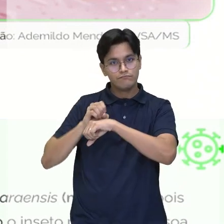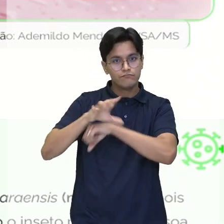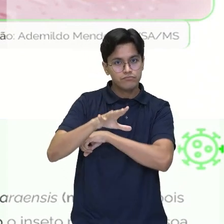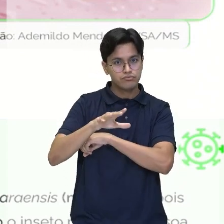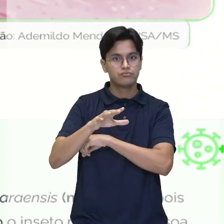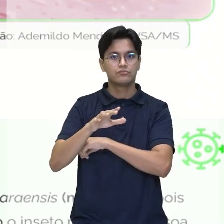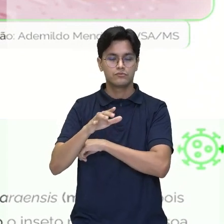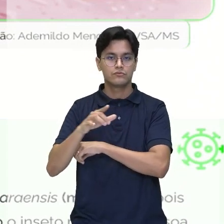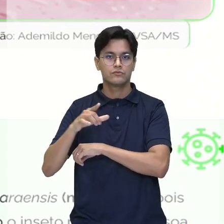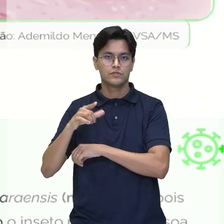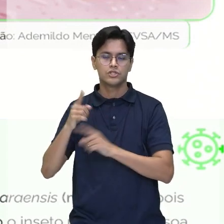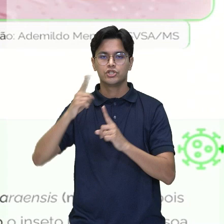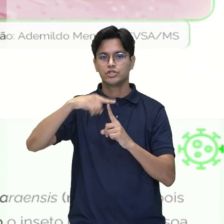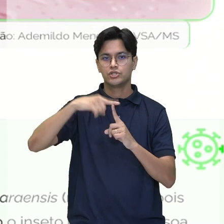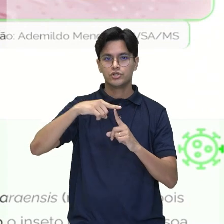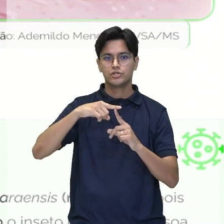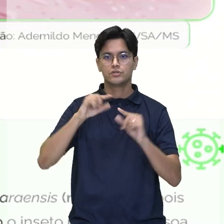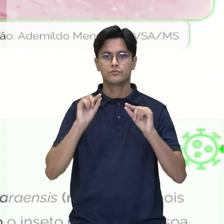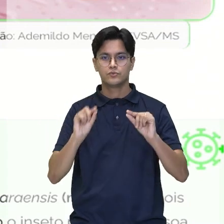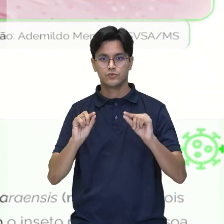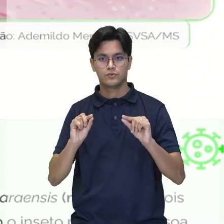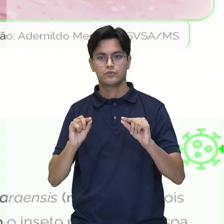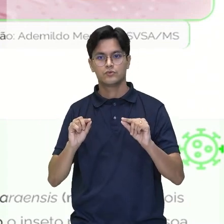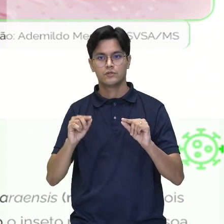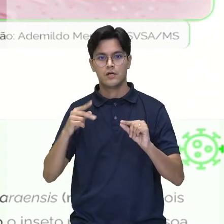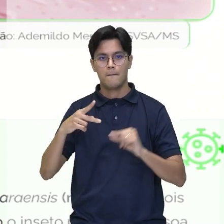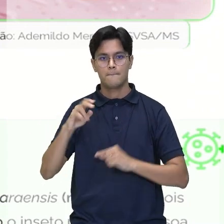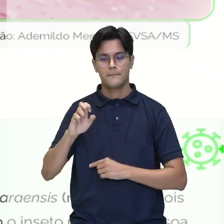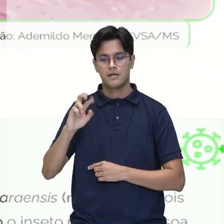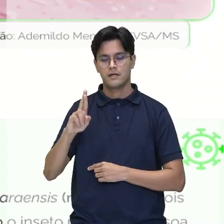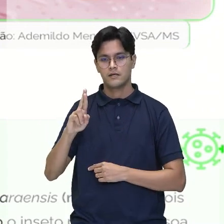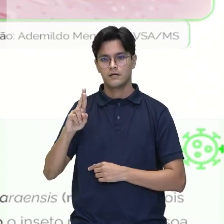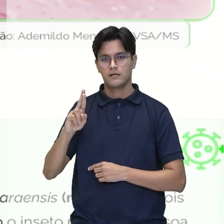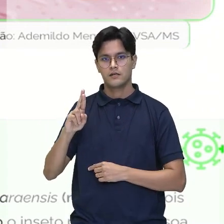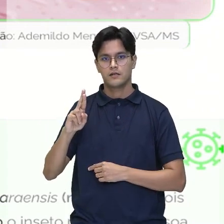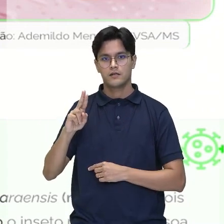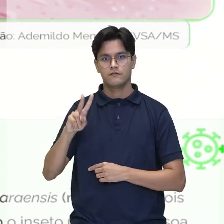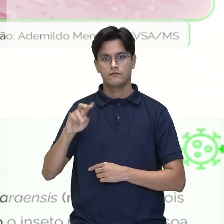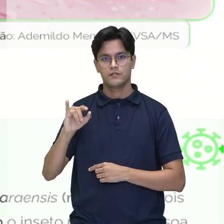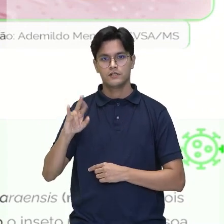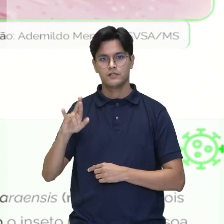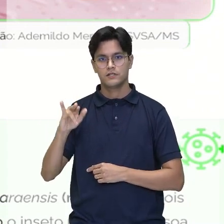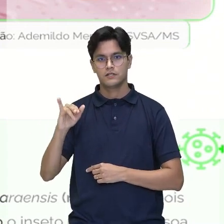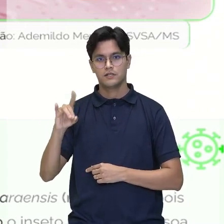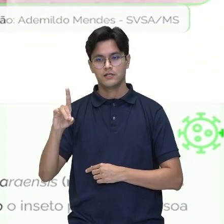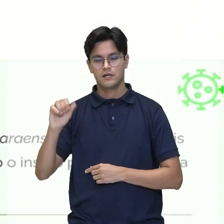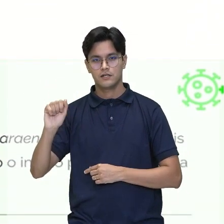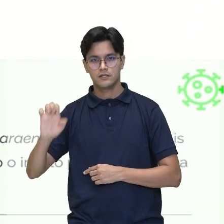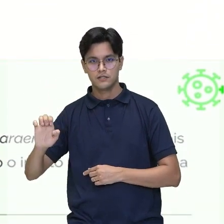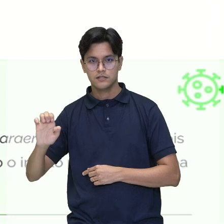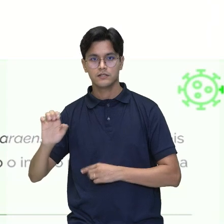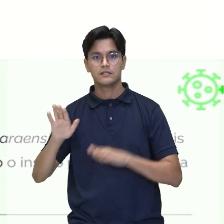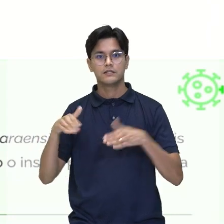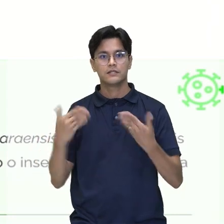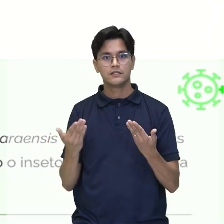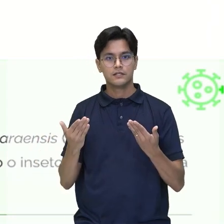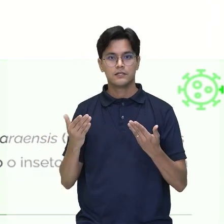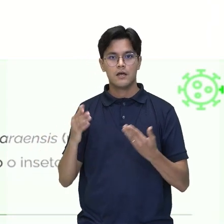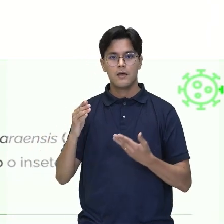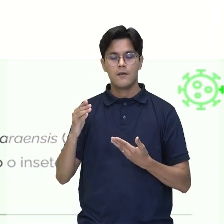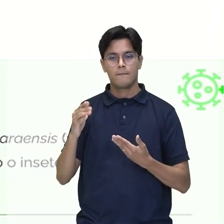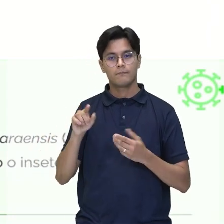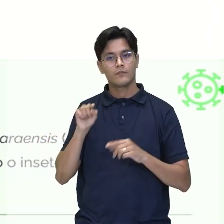Orthobuniavírus, da família Peribuniaviridae, tá? Então, esse vírus aí, ele foi isolado pela primeira vez no